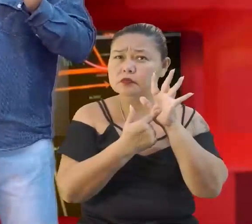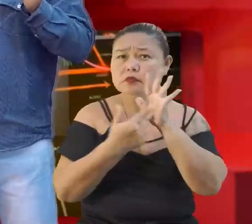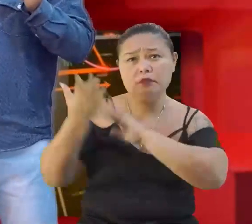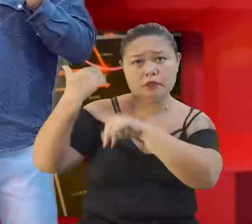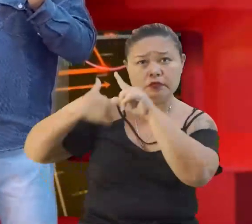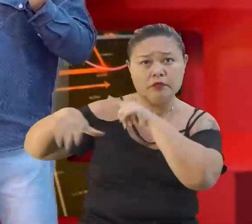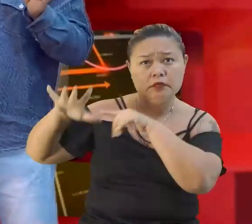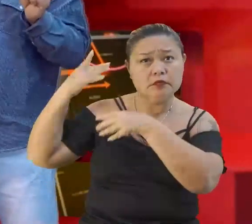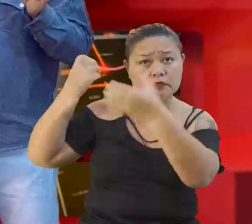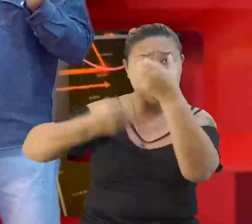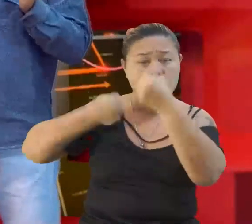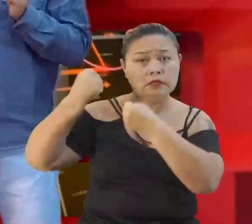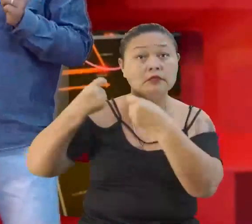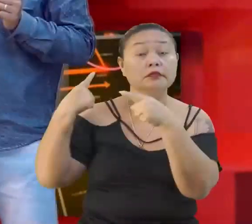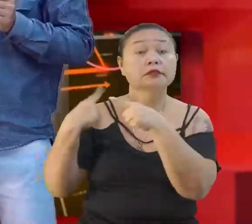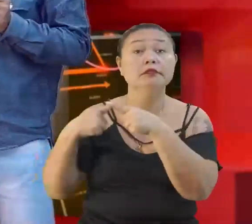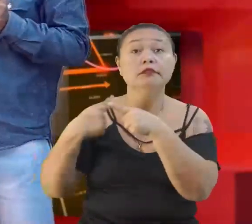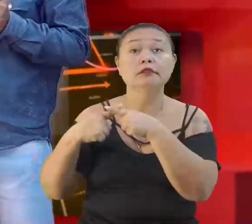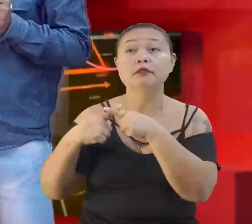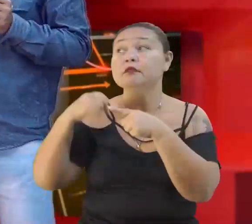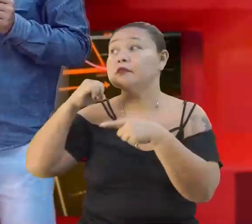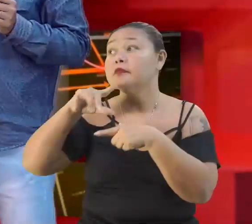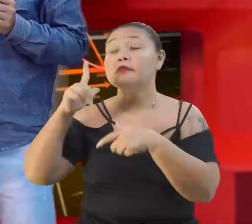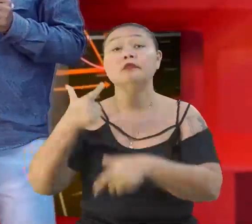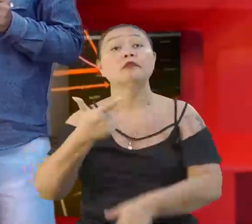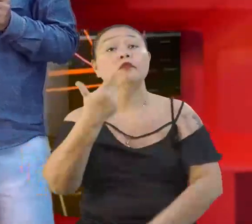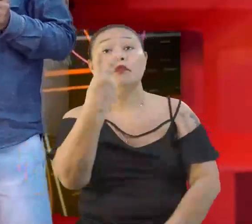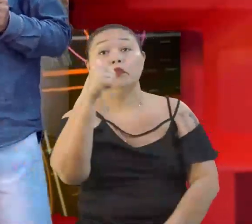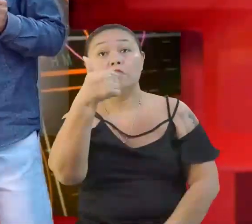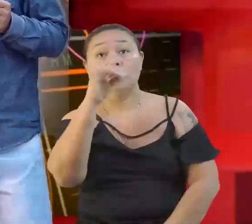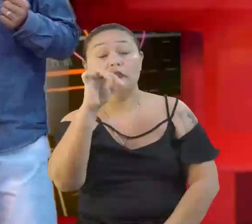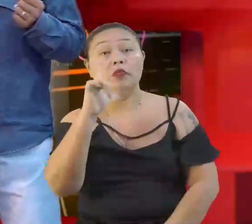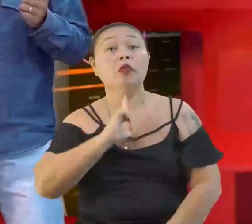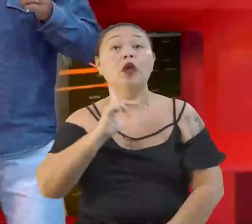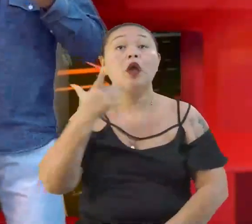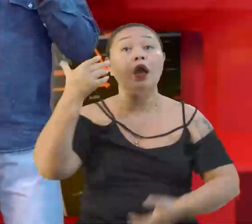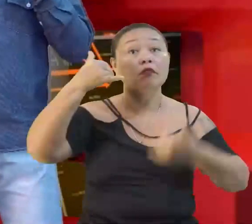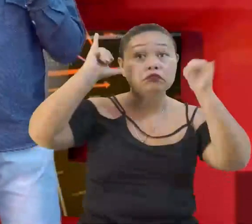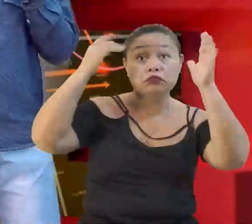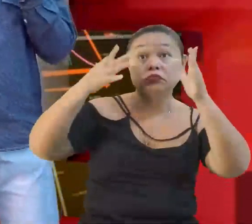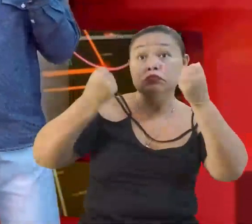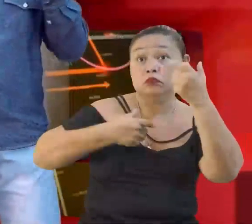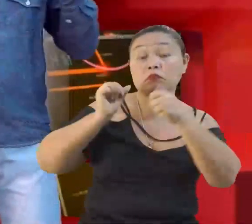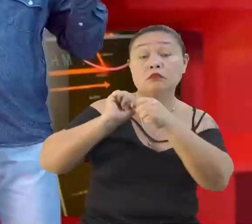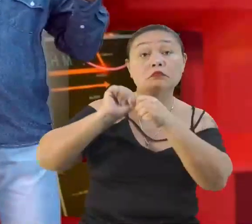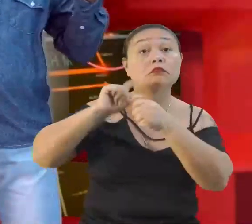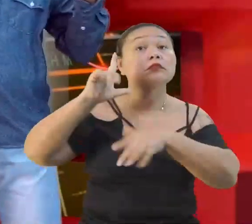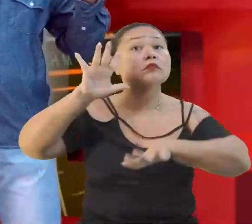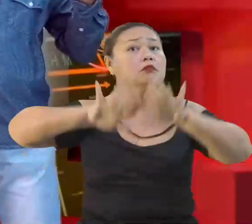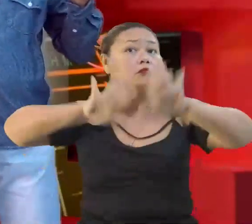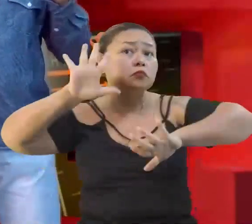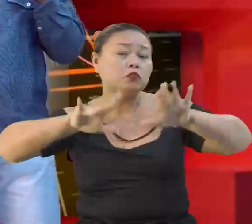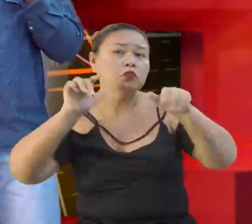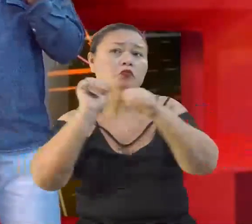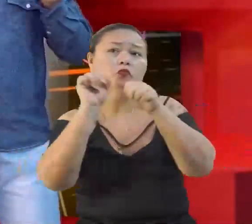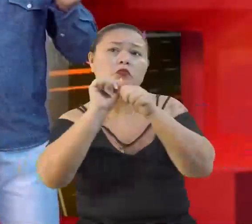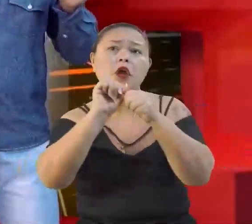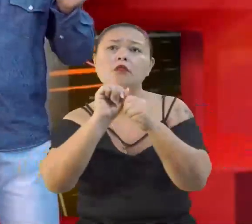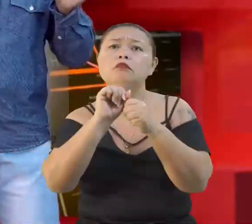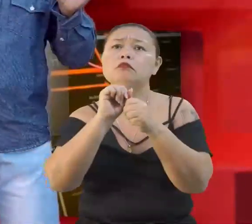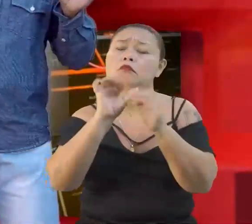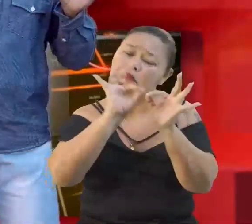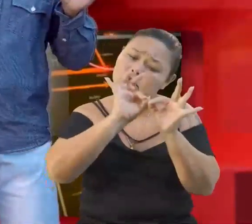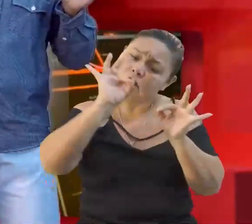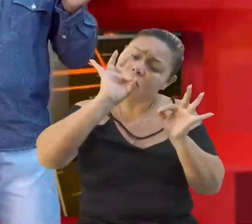do leite. Por quê? Se é 2,10 o litro e a vaca tem uma produção maior, então de acordo com a produção, a arrecadação vai ser essa,